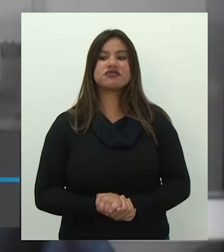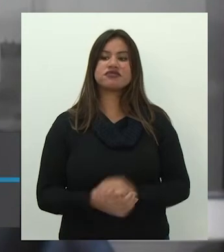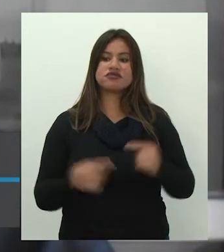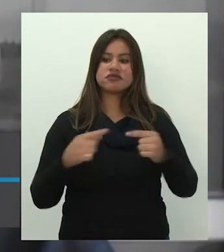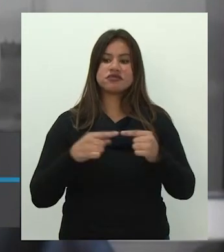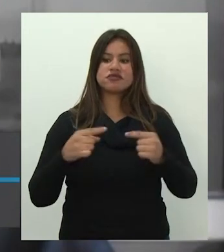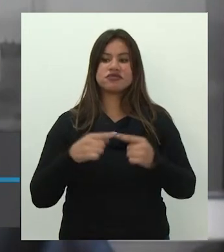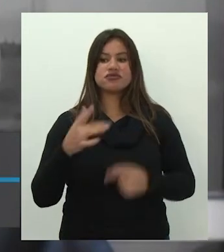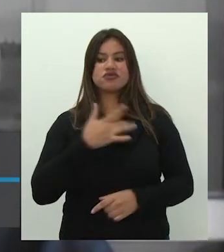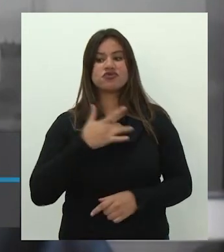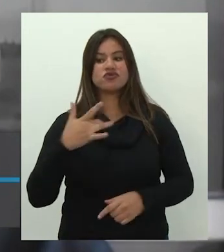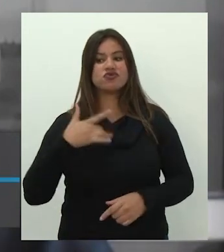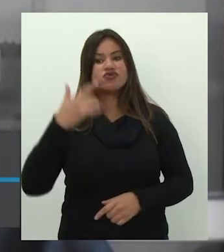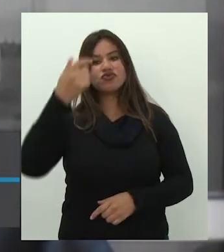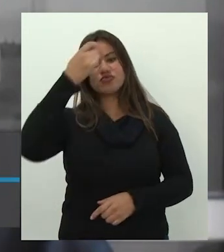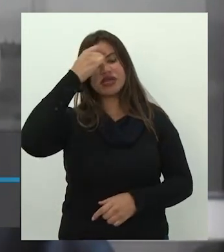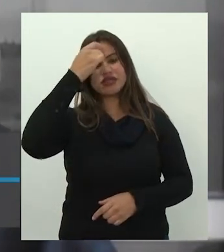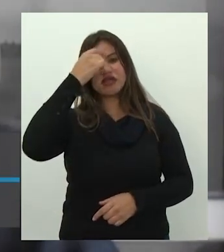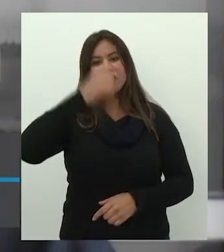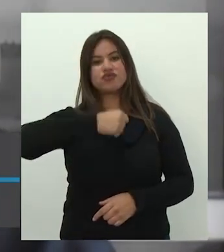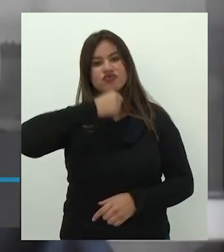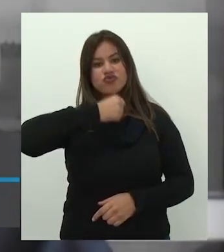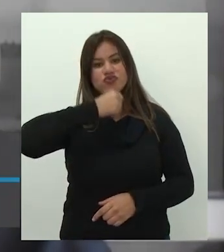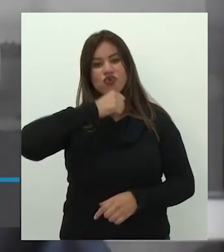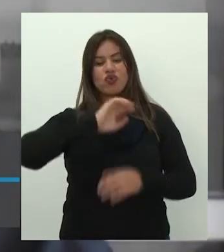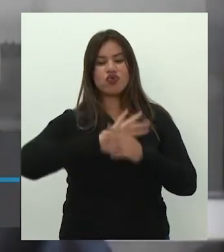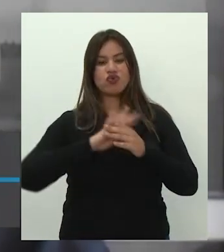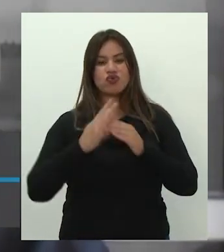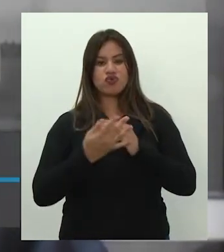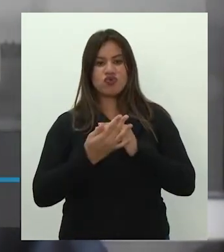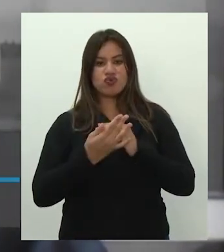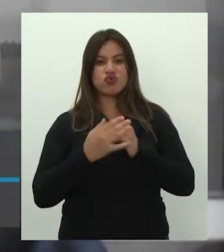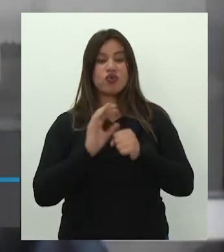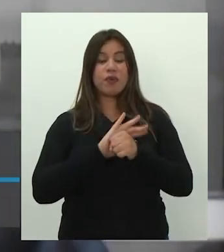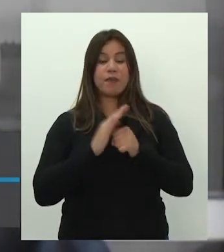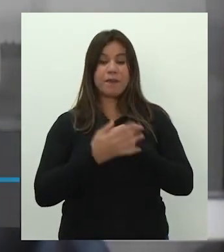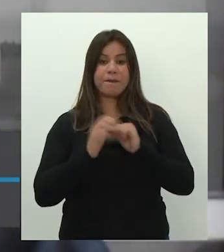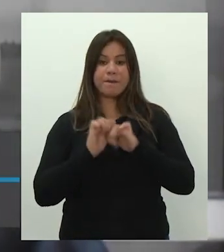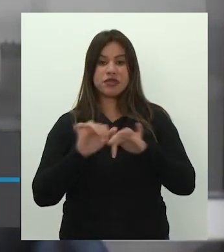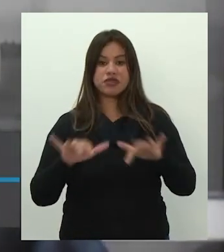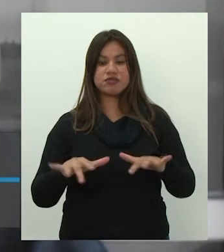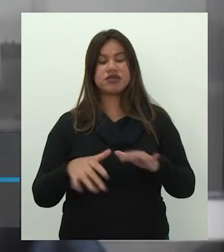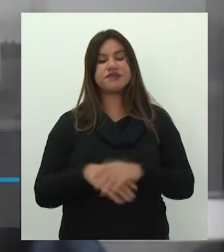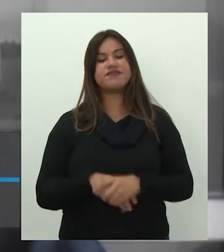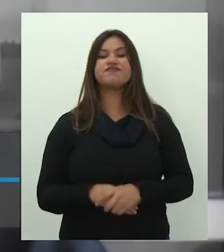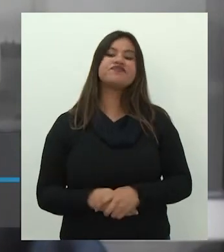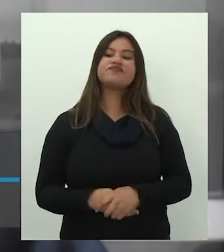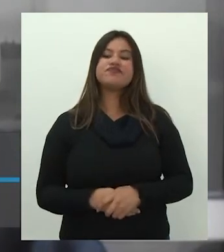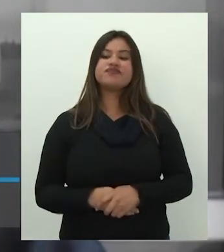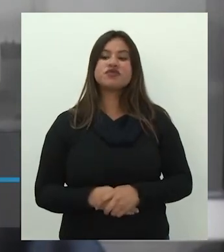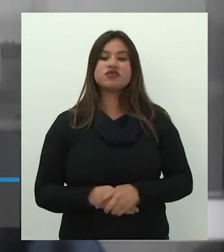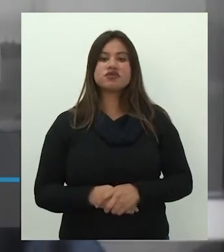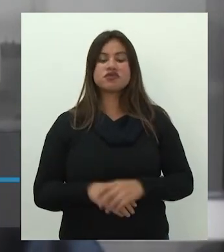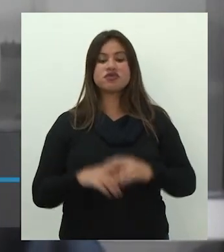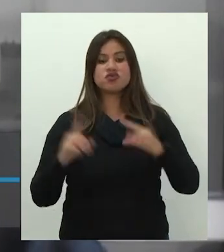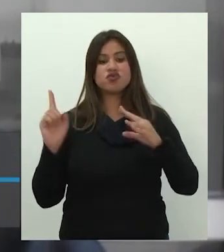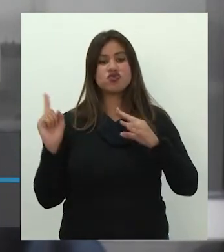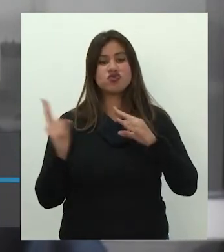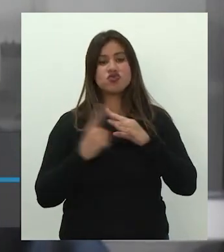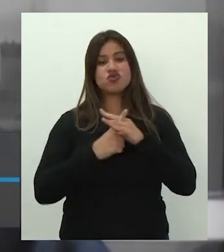saúde mental do idoso aí também na pandemia, e também acontece fora dela, né? Ela comenta sobre isolamento e